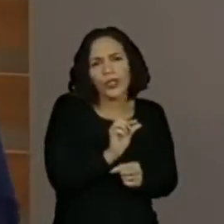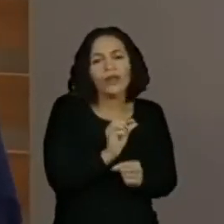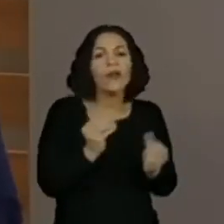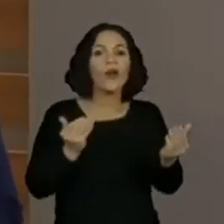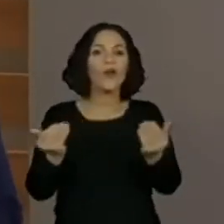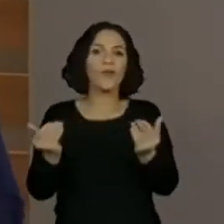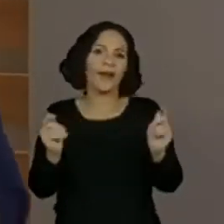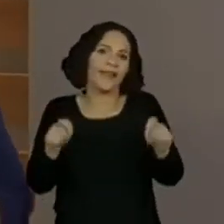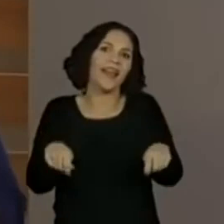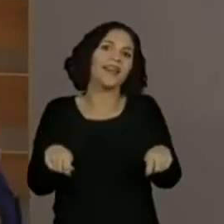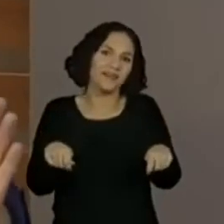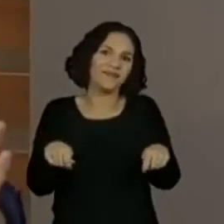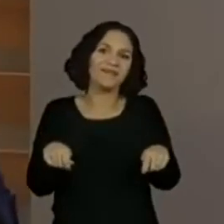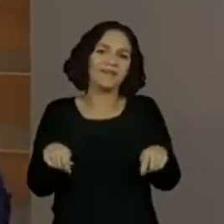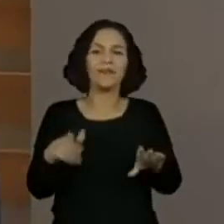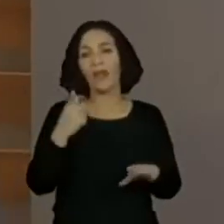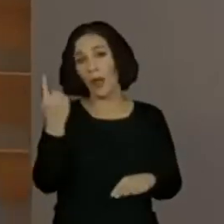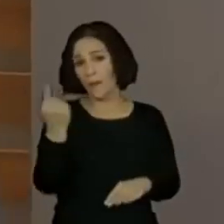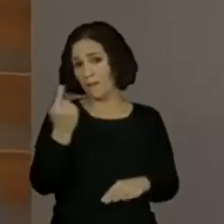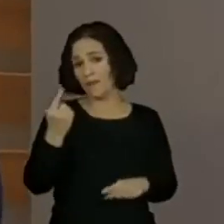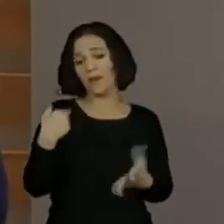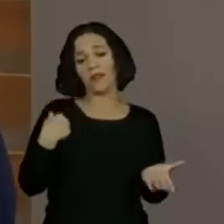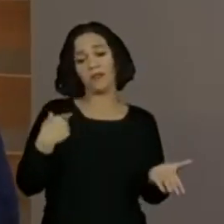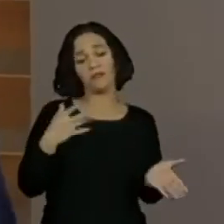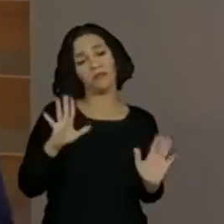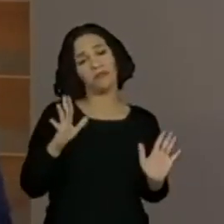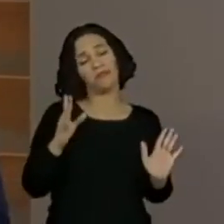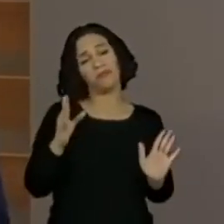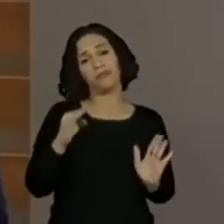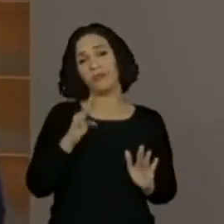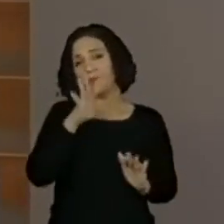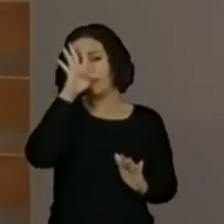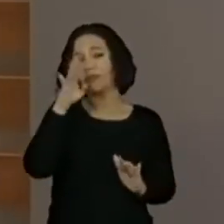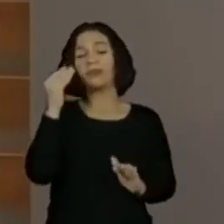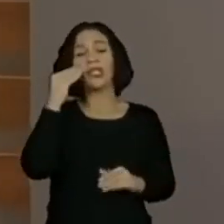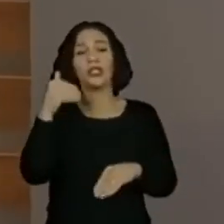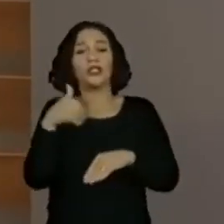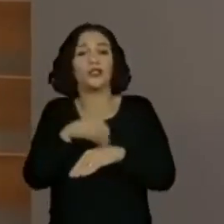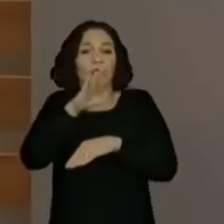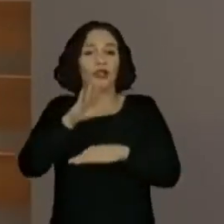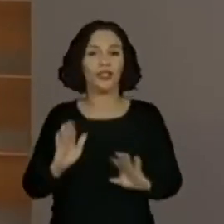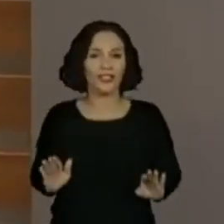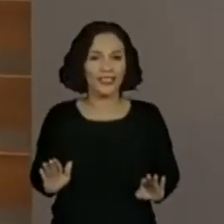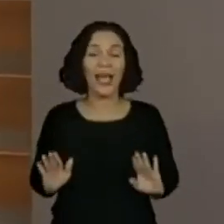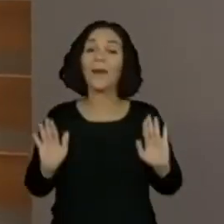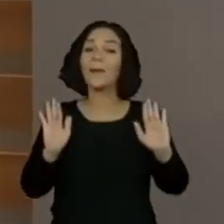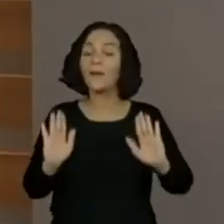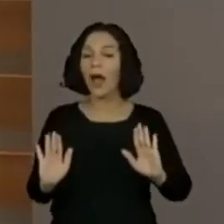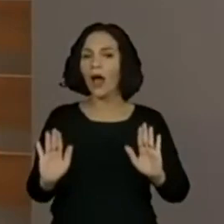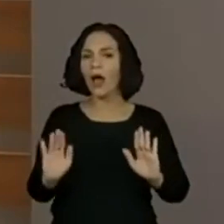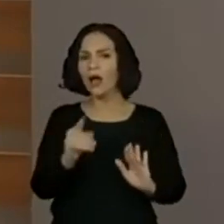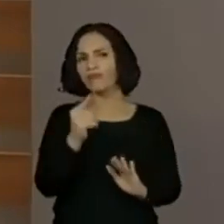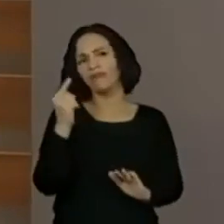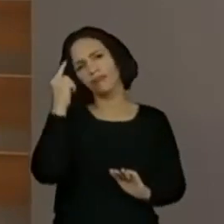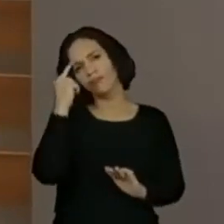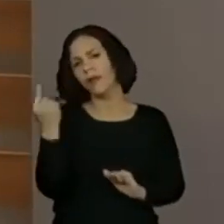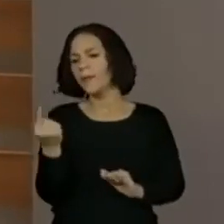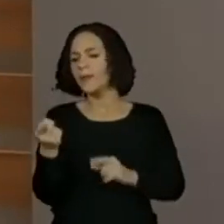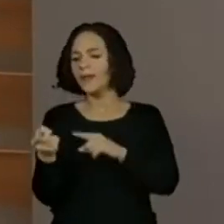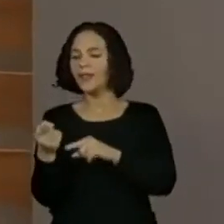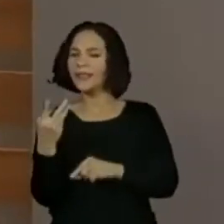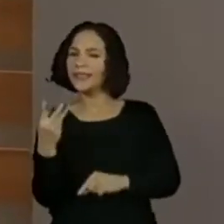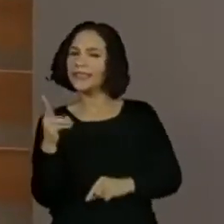com o que comparar. A gente foi no chute mesmo, estimando. Sim. No segundo momento, vocês olharam que se esse tem